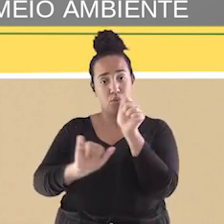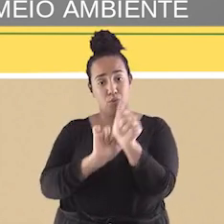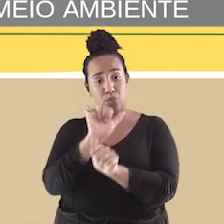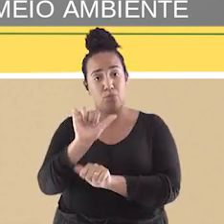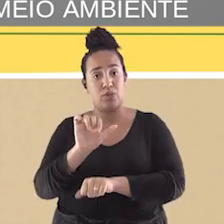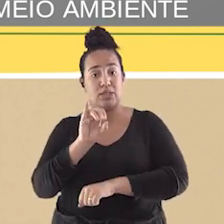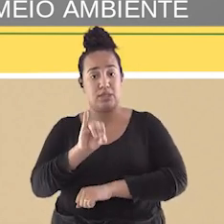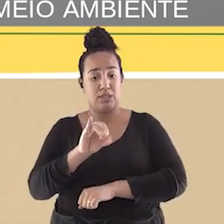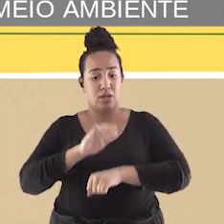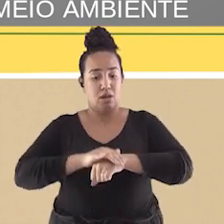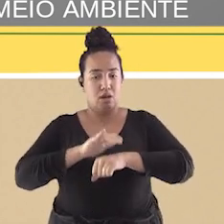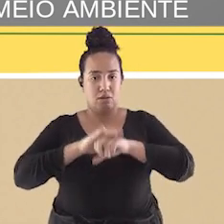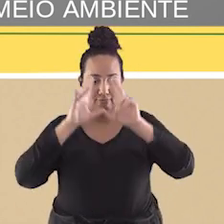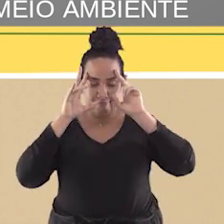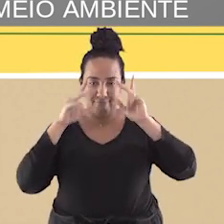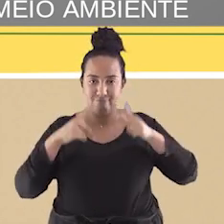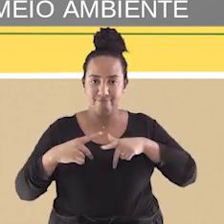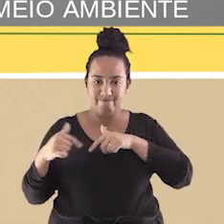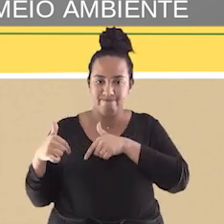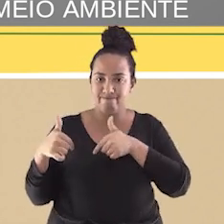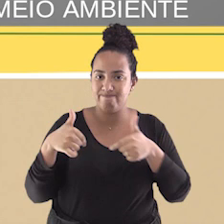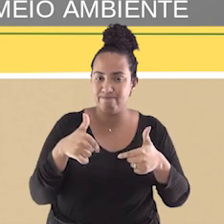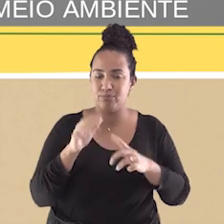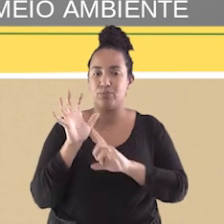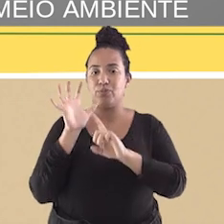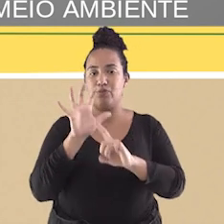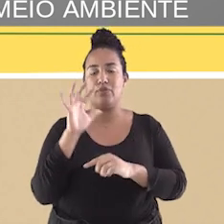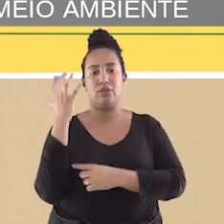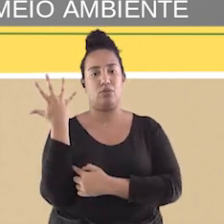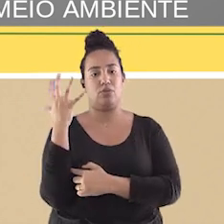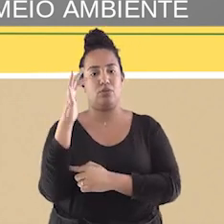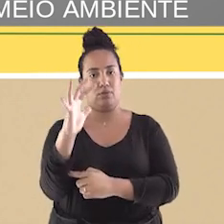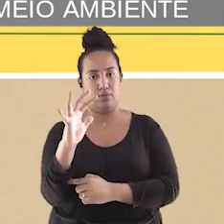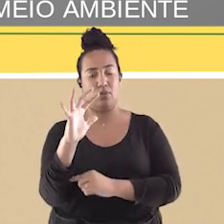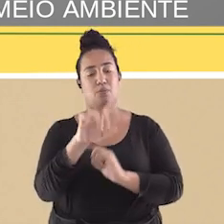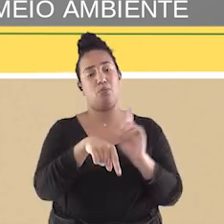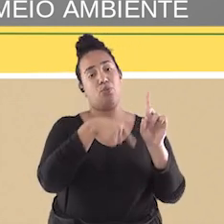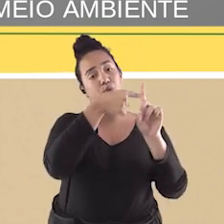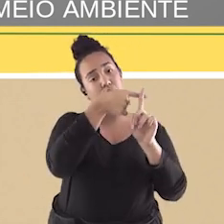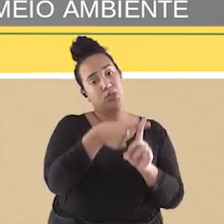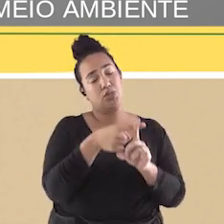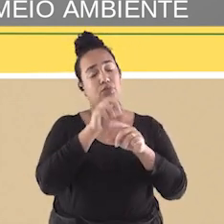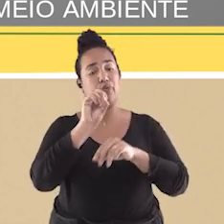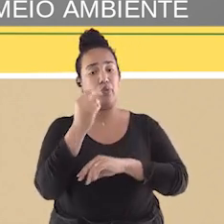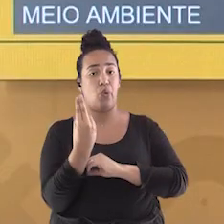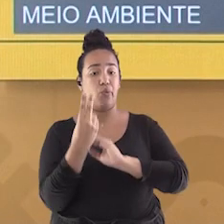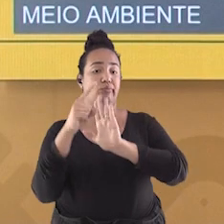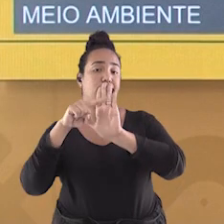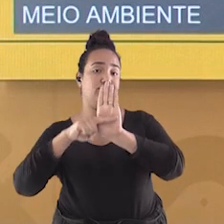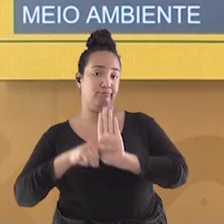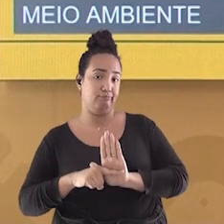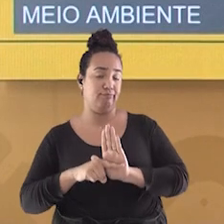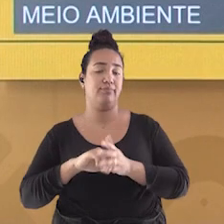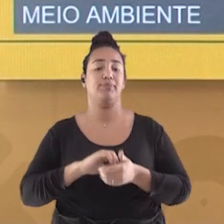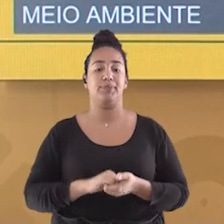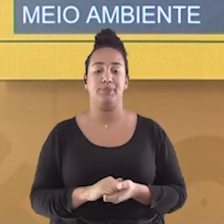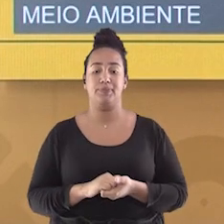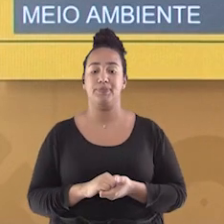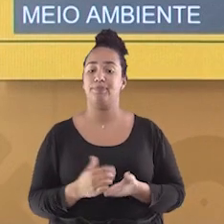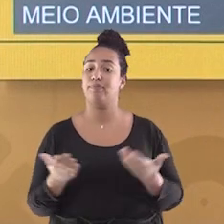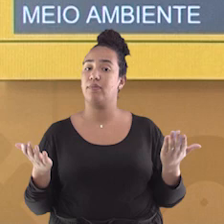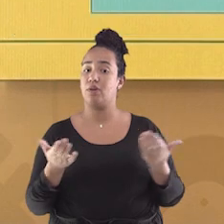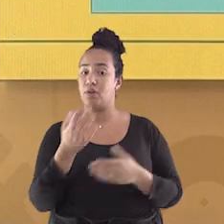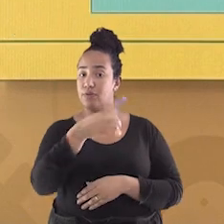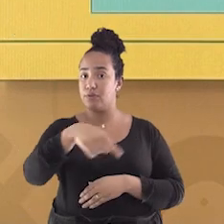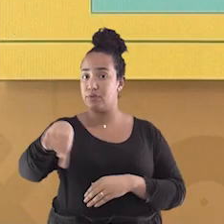nossas ações, impactando no meio ambiente positivo e negativamente. Agora é uma